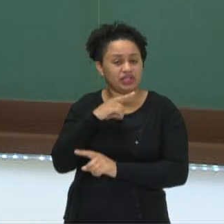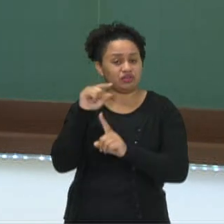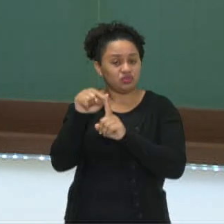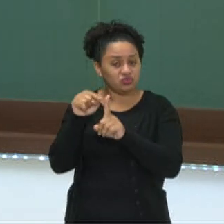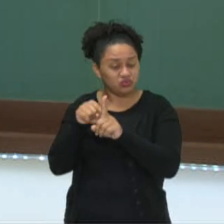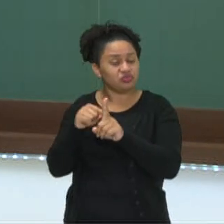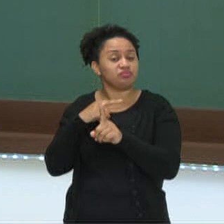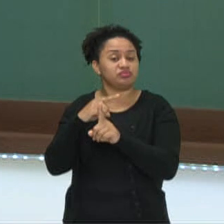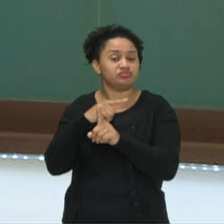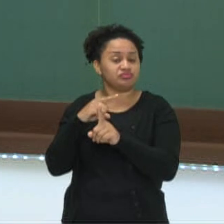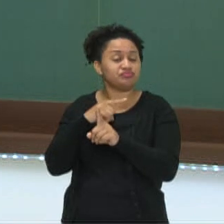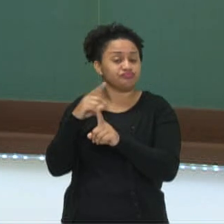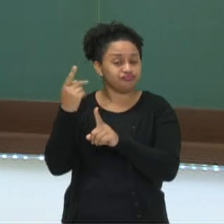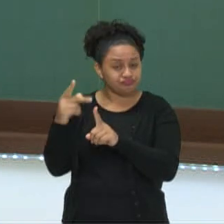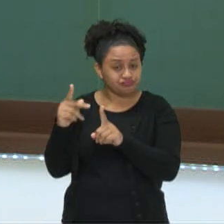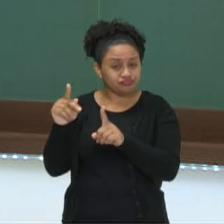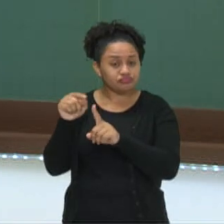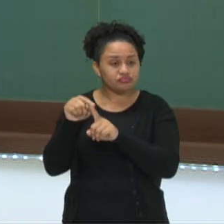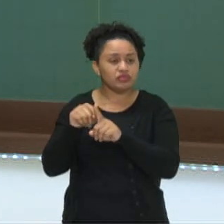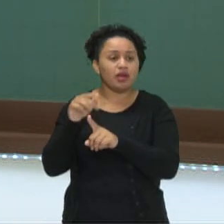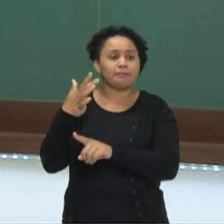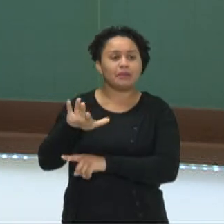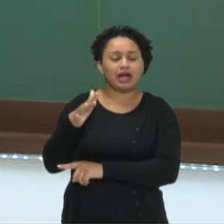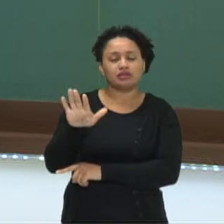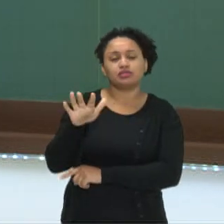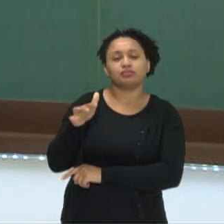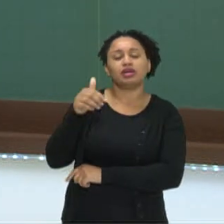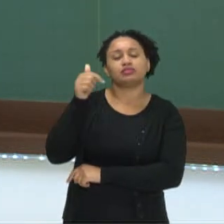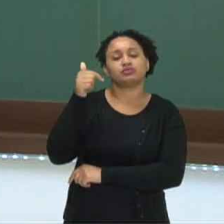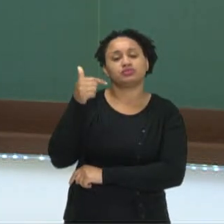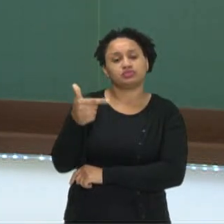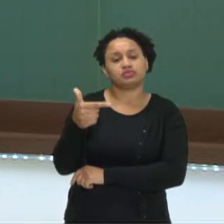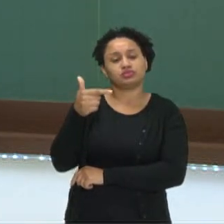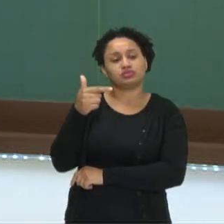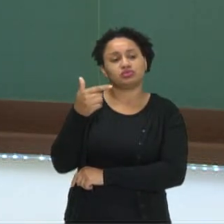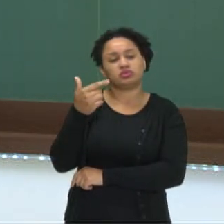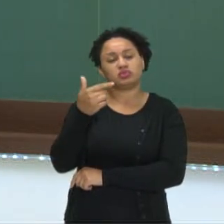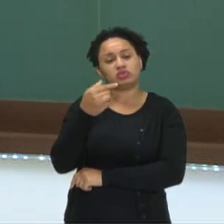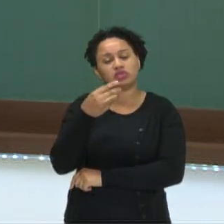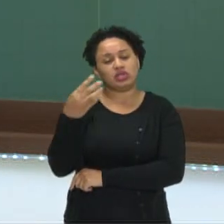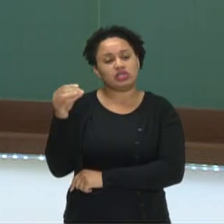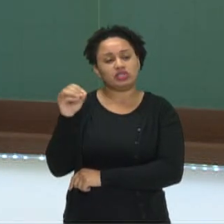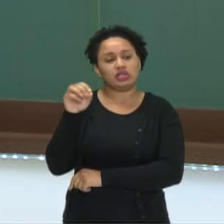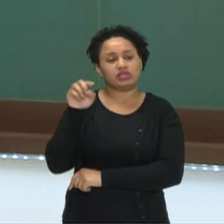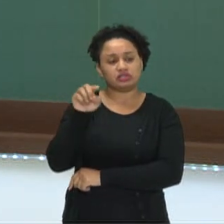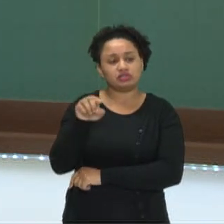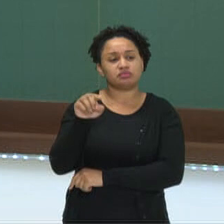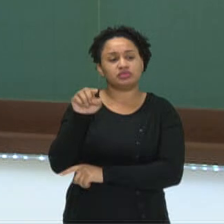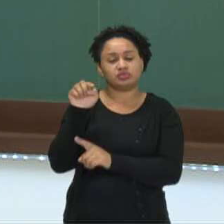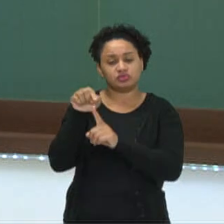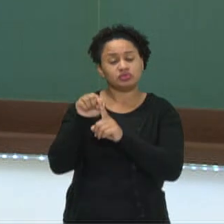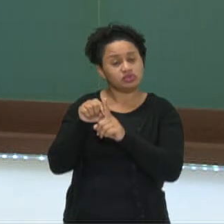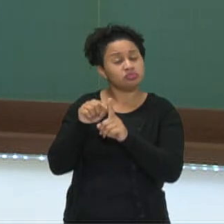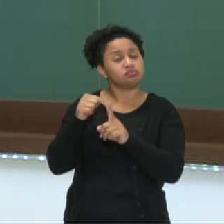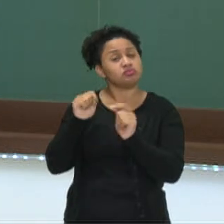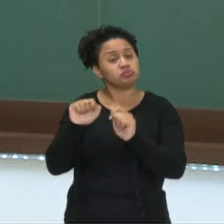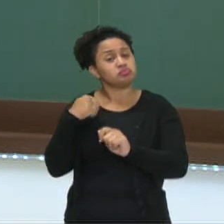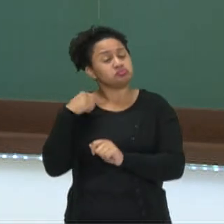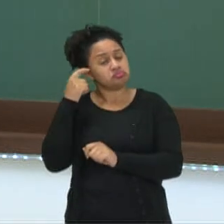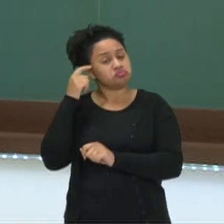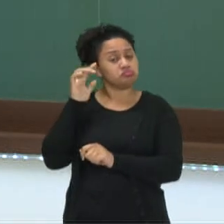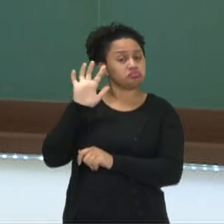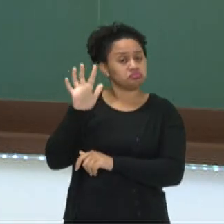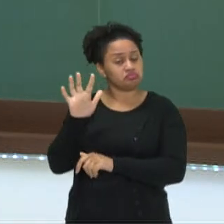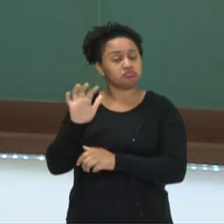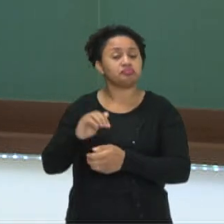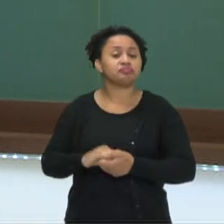da angiosperma. Em torno de mais ou menos 300 mil espécies, por aí a gente poderia pensar nesse número.